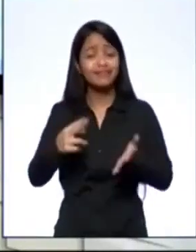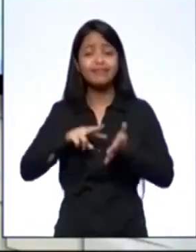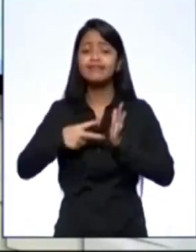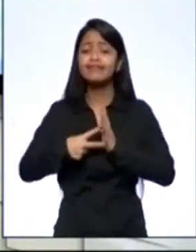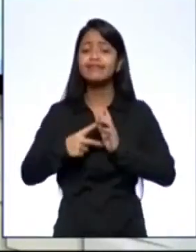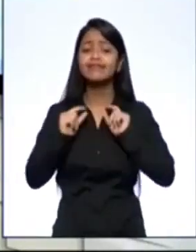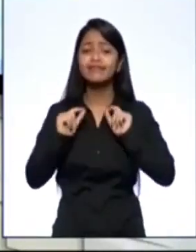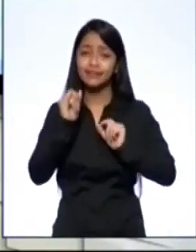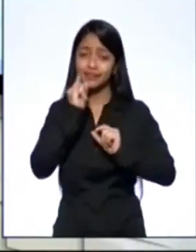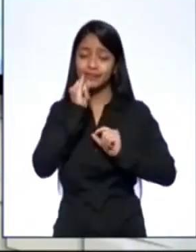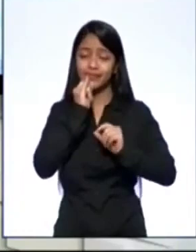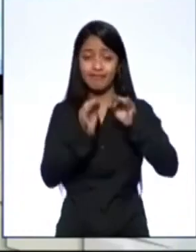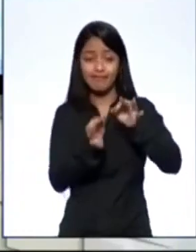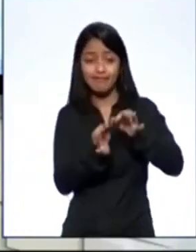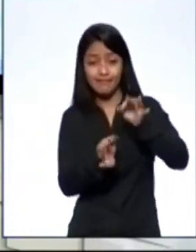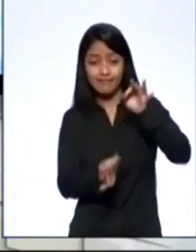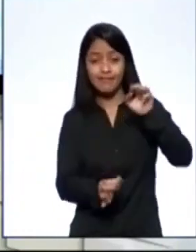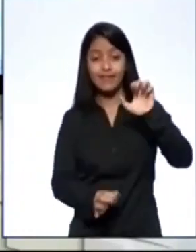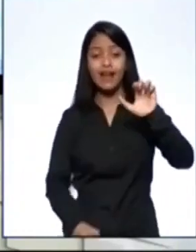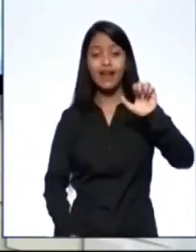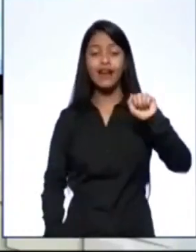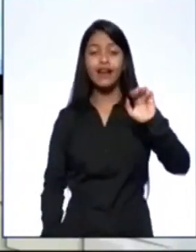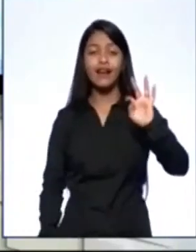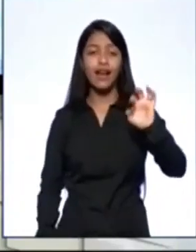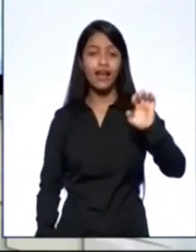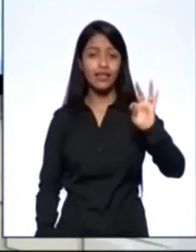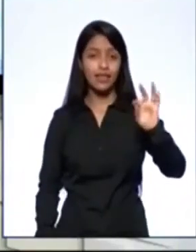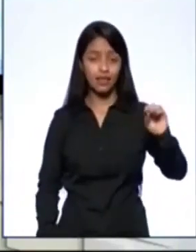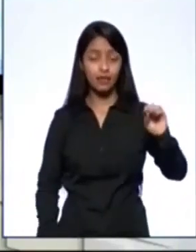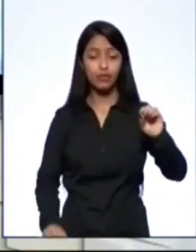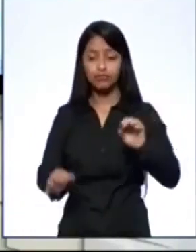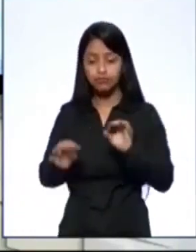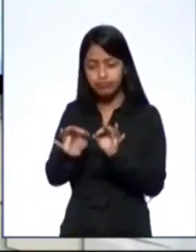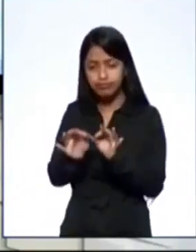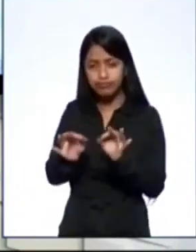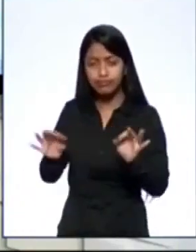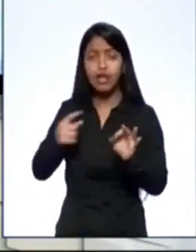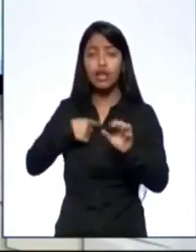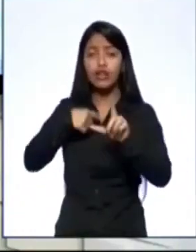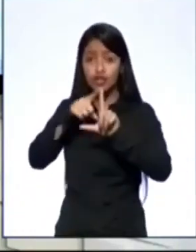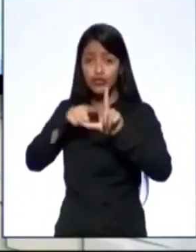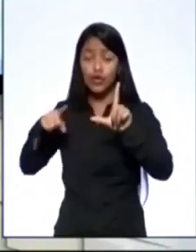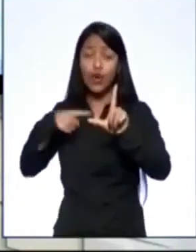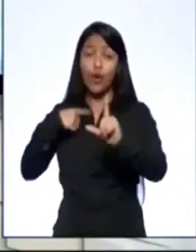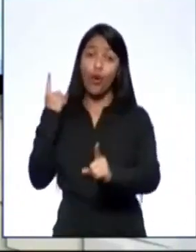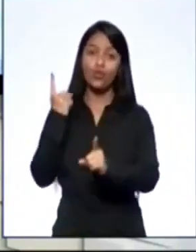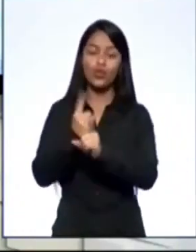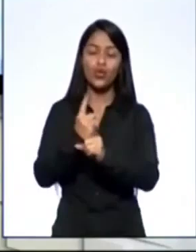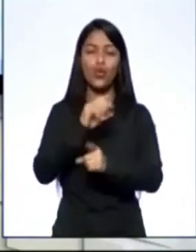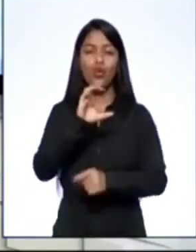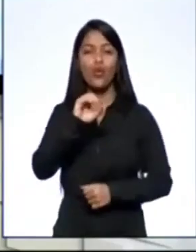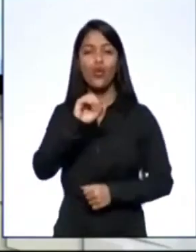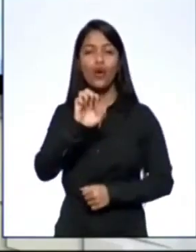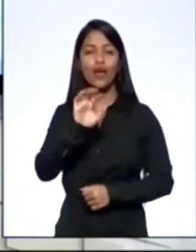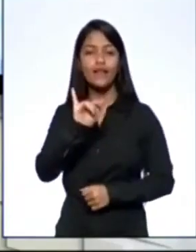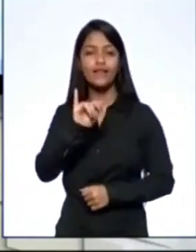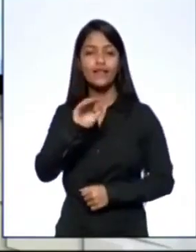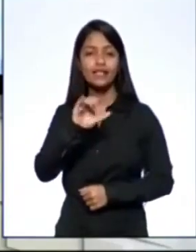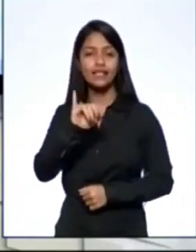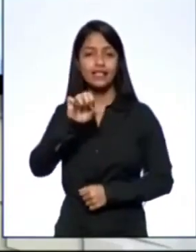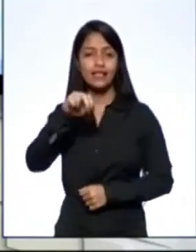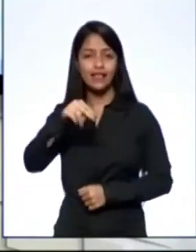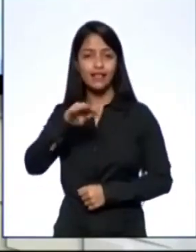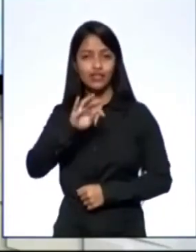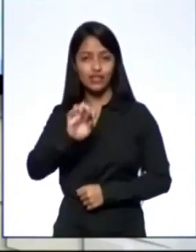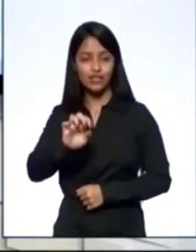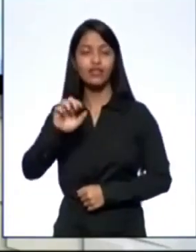pegar o cateto e dividido pelo cateto vai te dar o coeficiente angular da reta sabe que nome que recebe isso